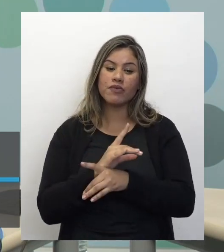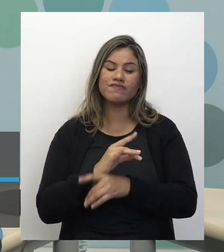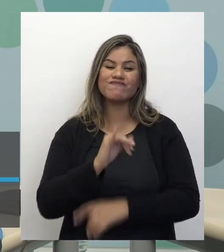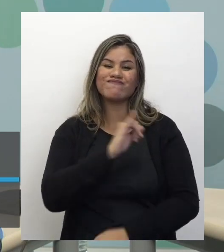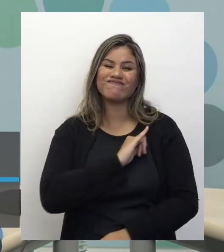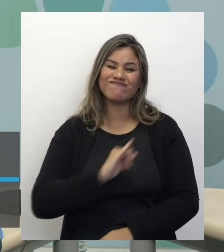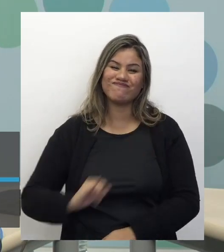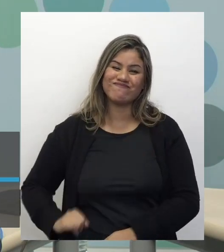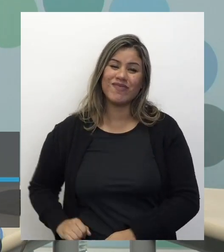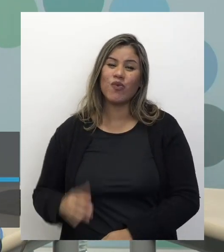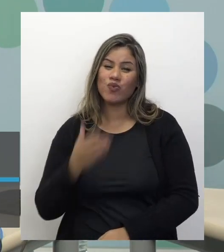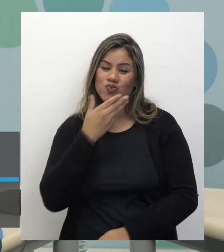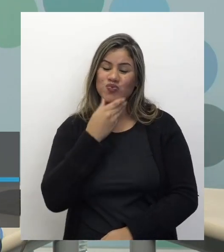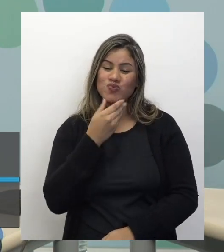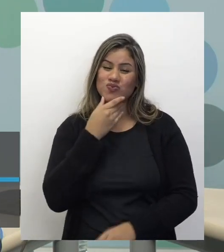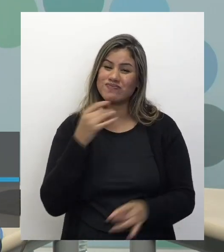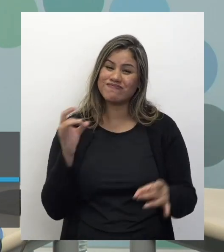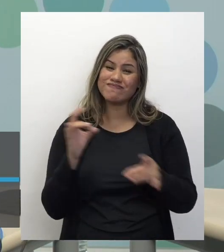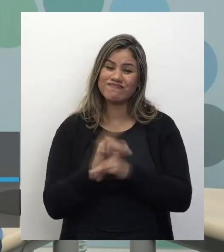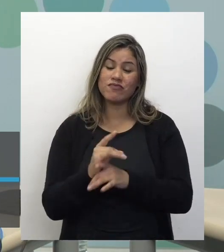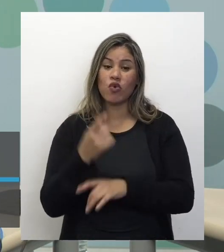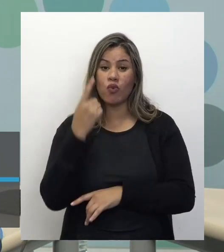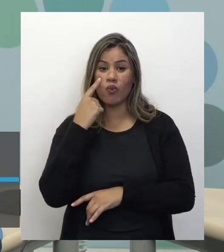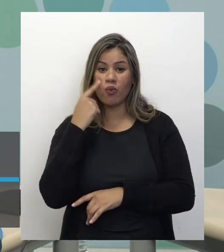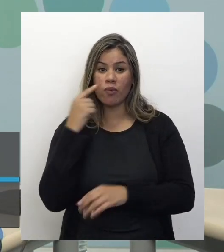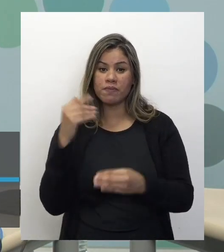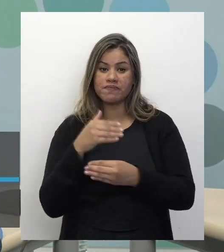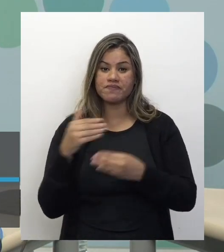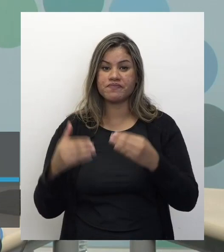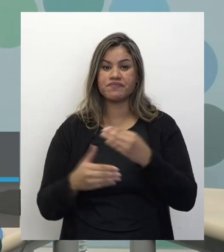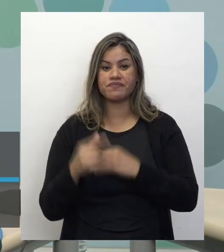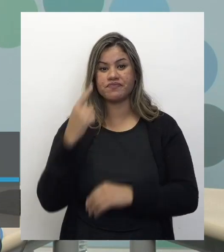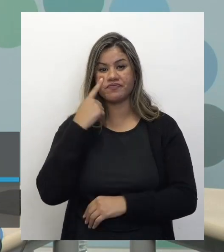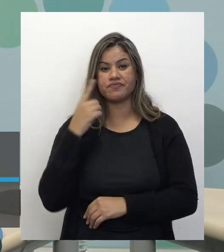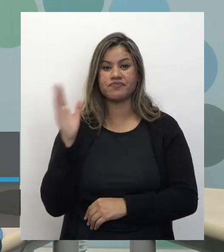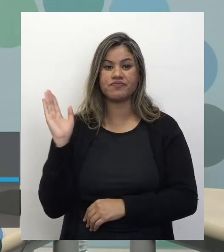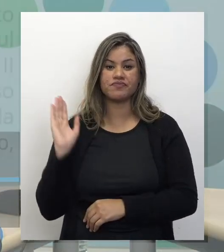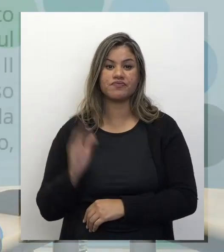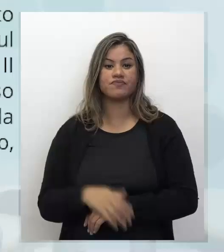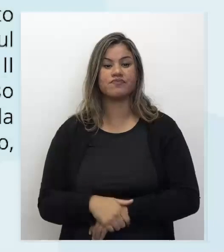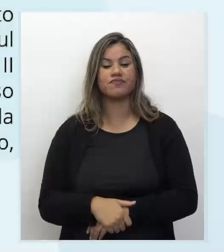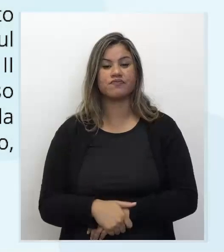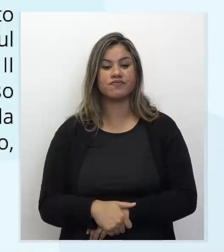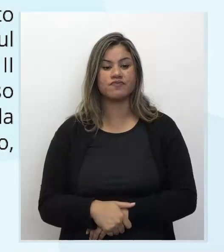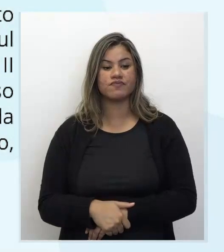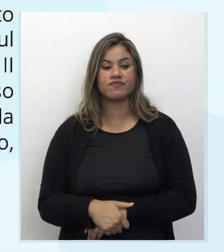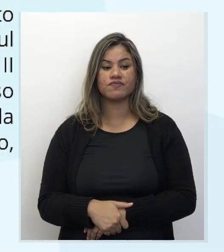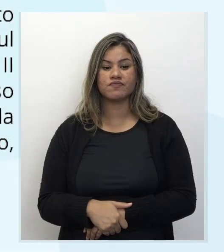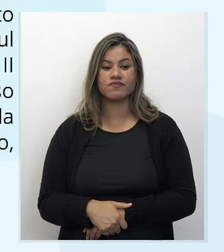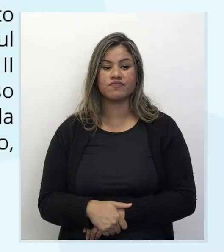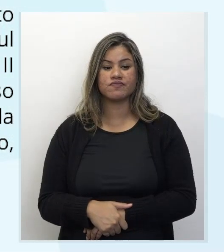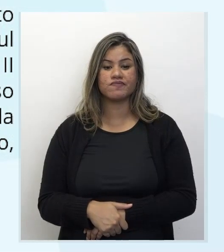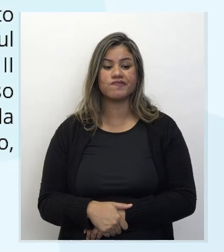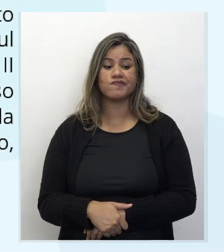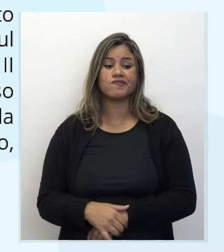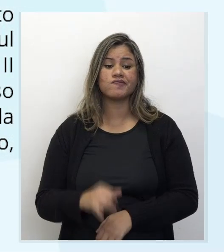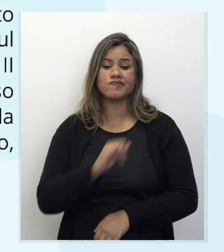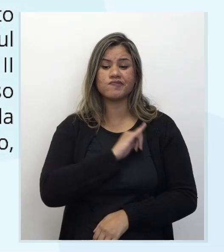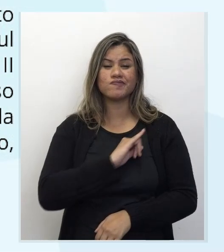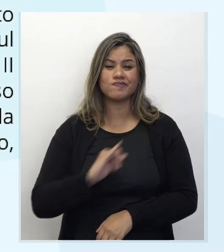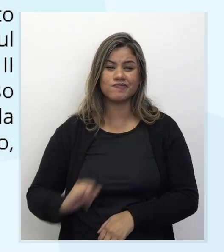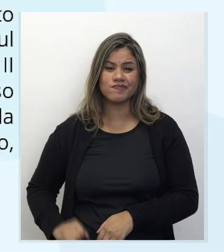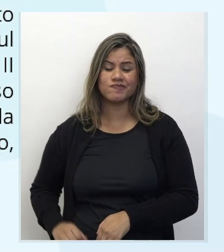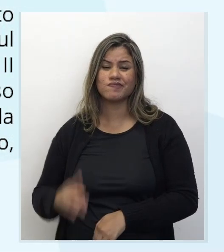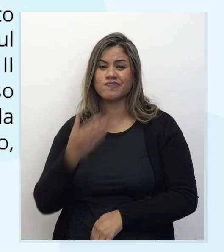tanto tempo assim. Então, olha a nossa próxima tela aí que vai aparecer. Fim do Império de Alexandre. Com